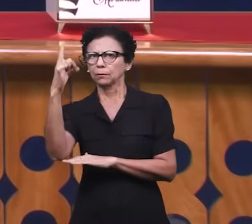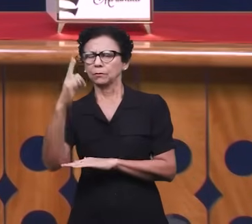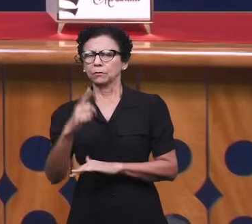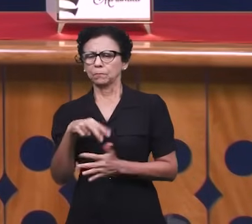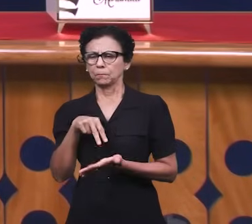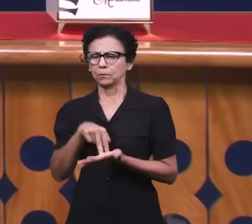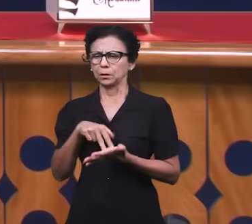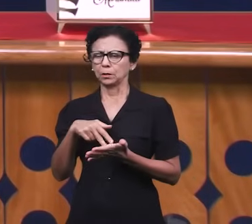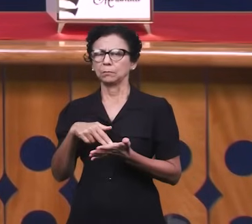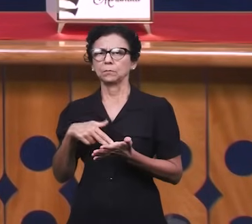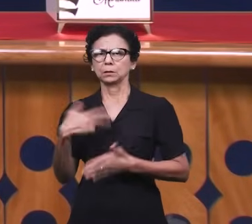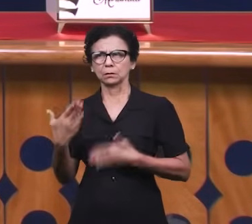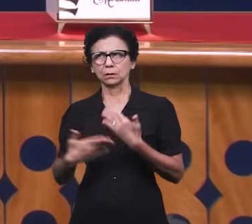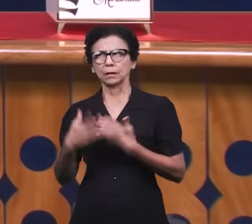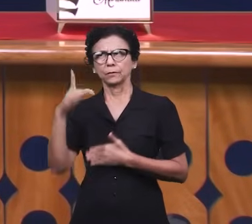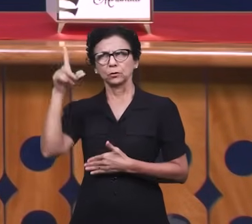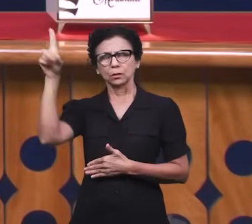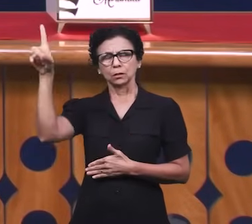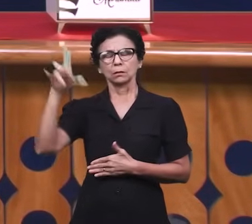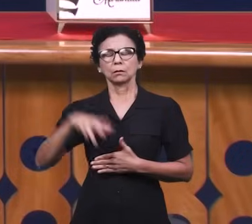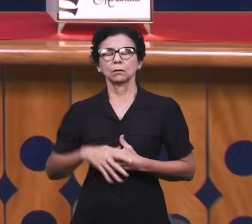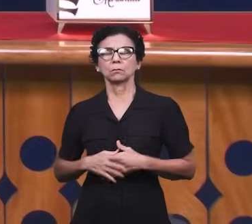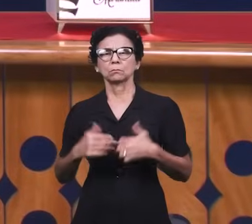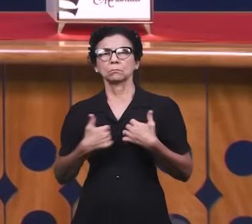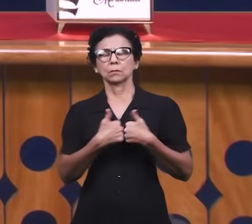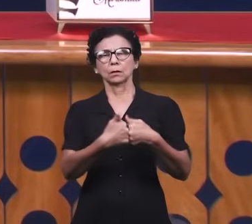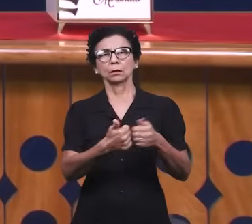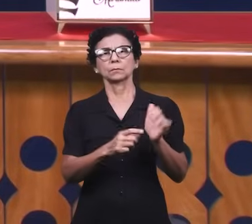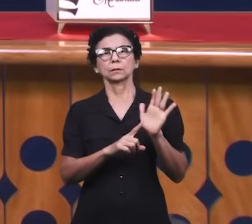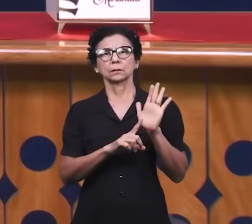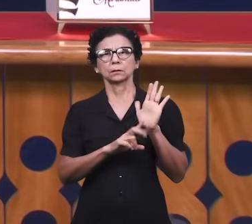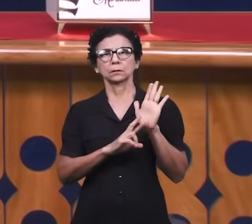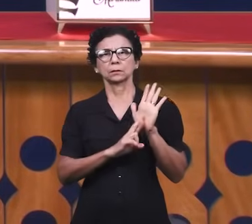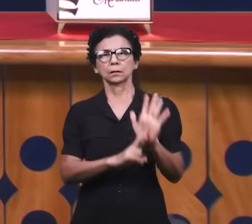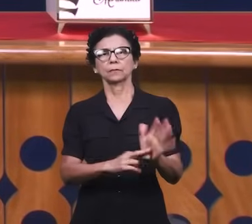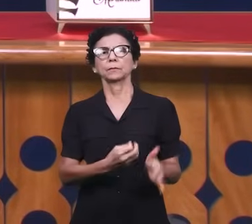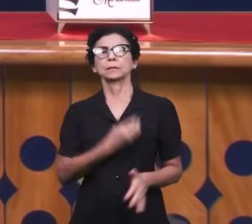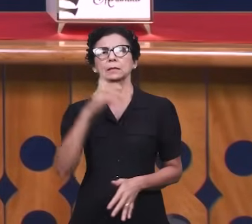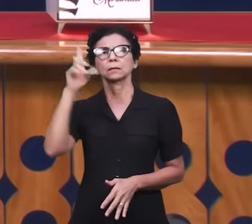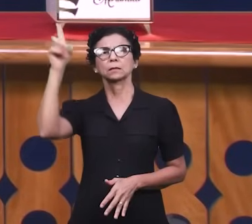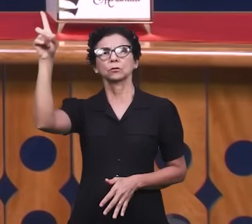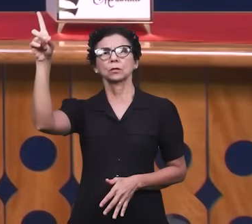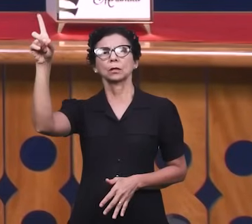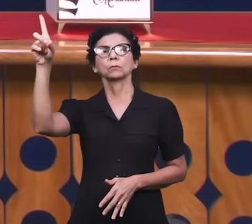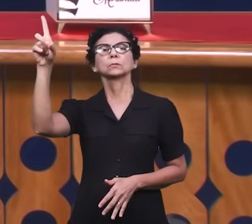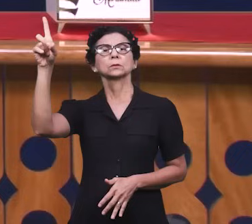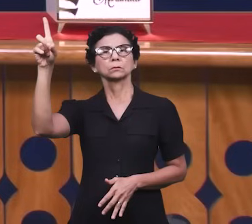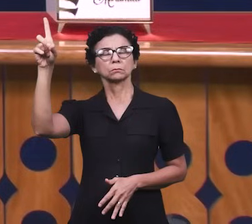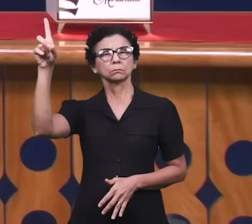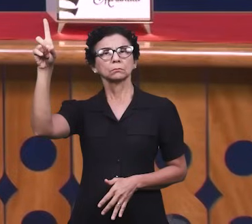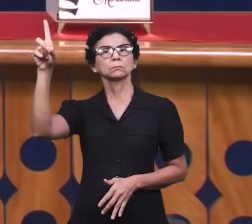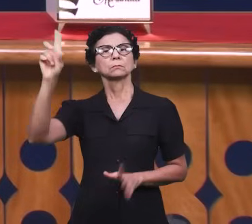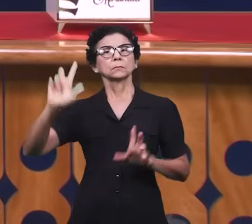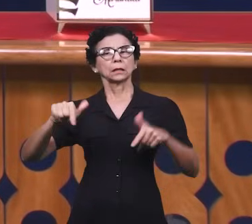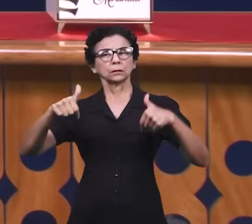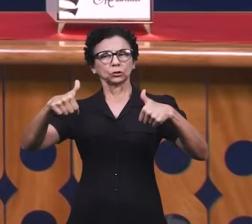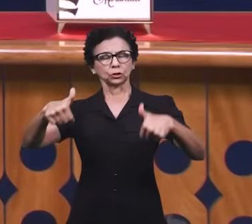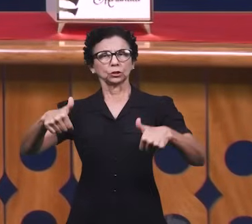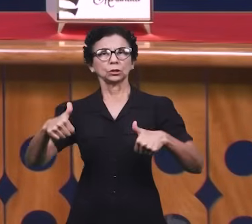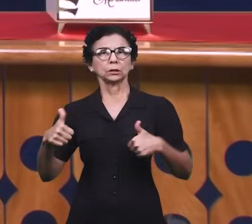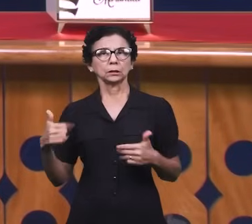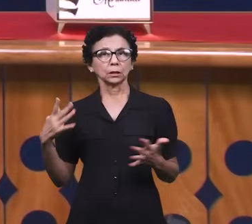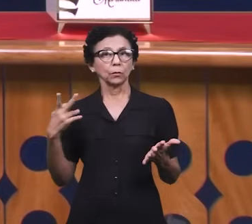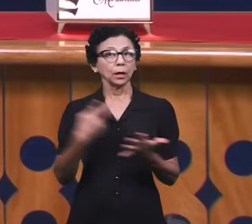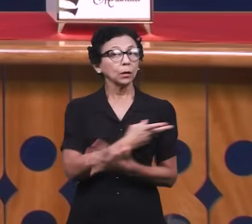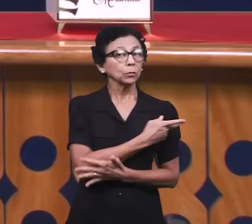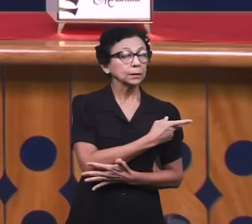Deus. E a arca representava a presença de Deus e Deus estava presente. No meio do caminho estava num